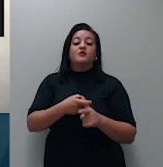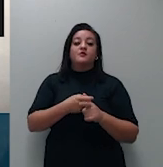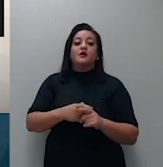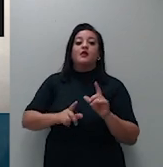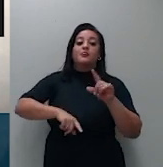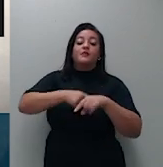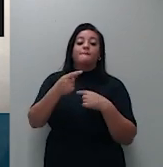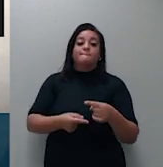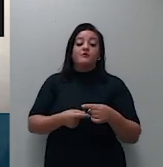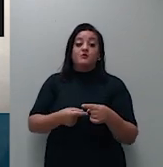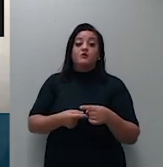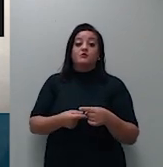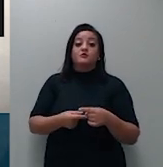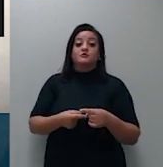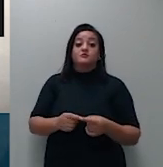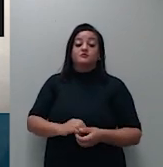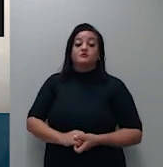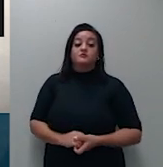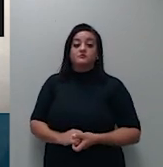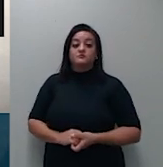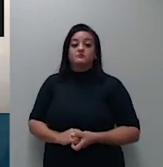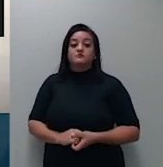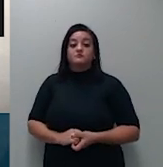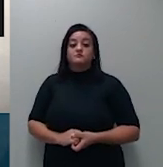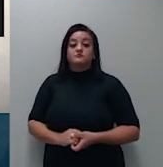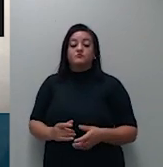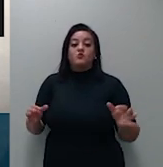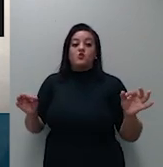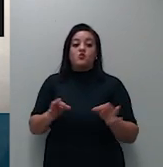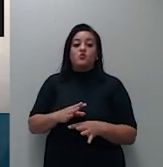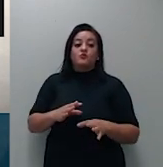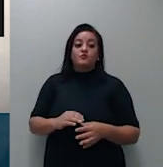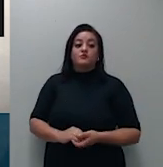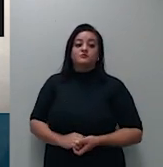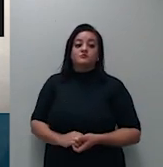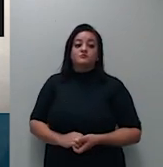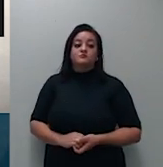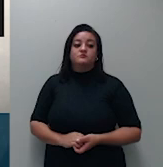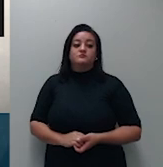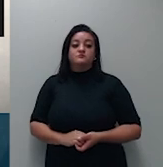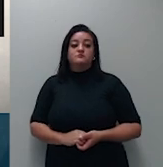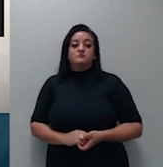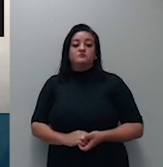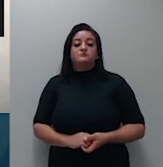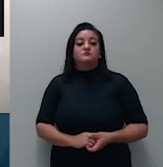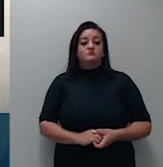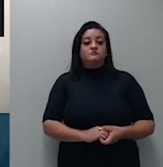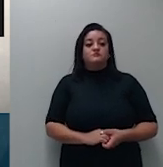crédito após o término da